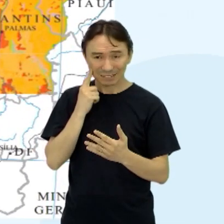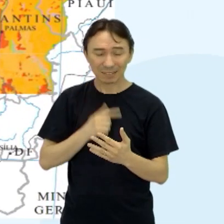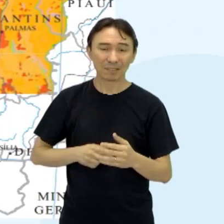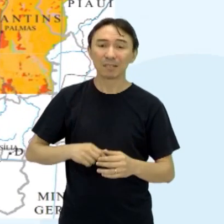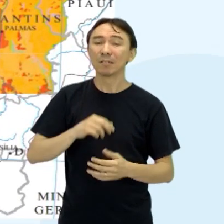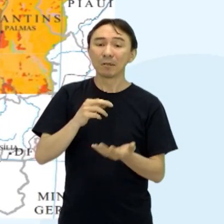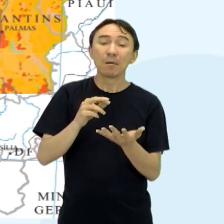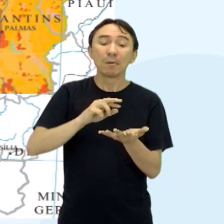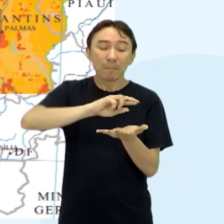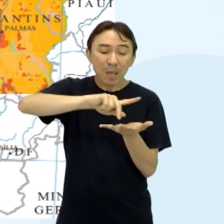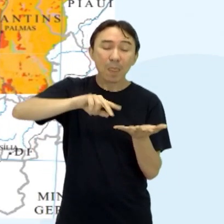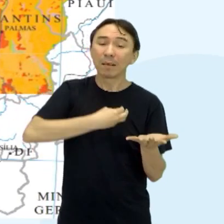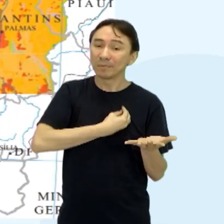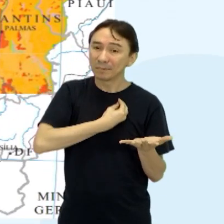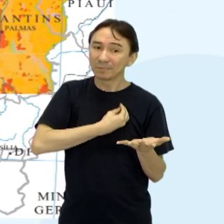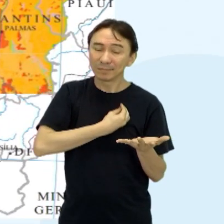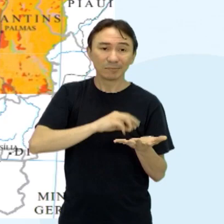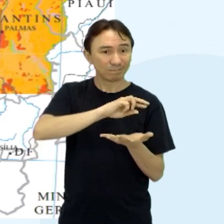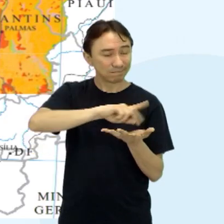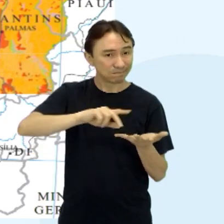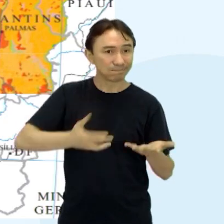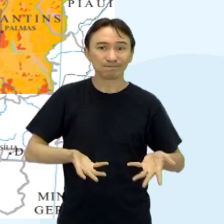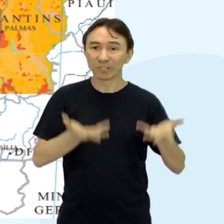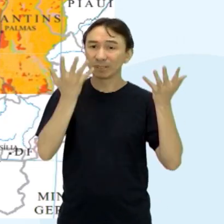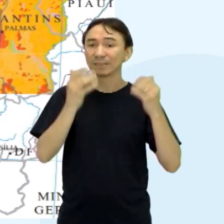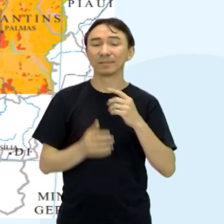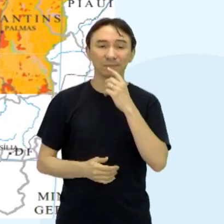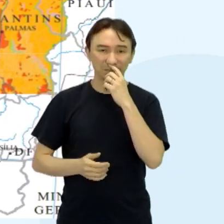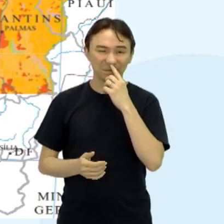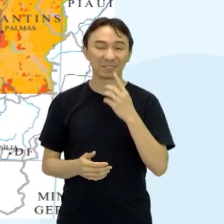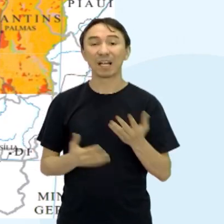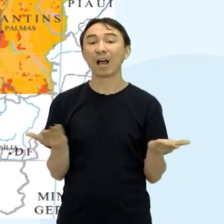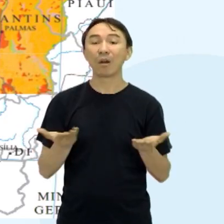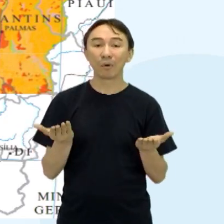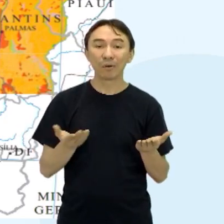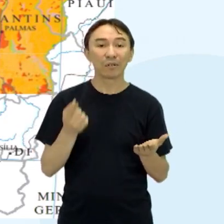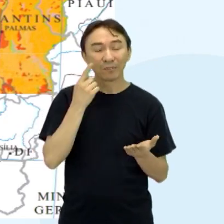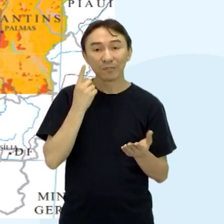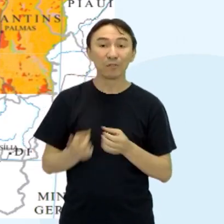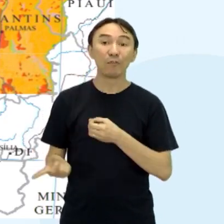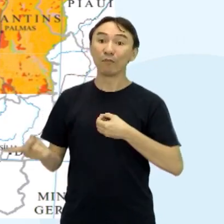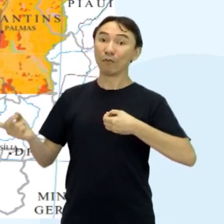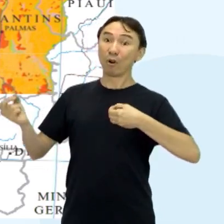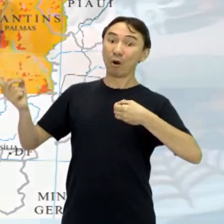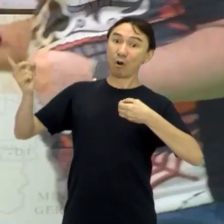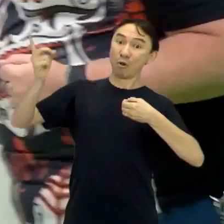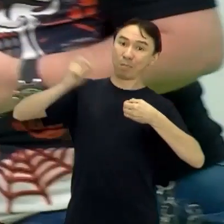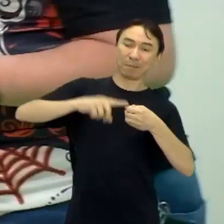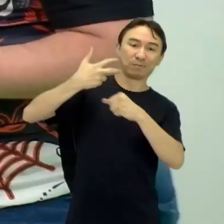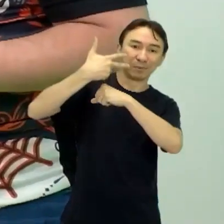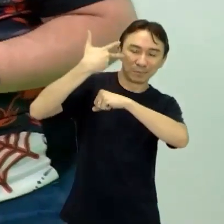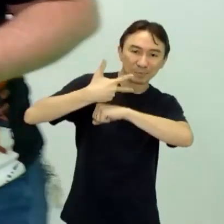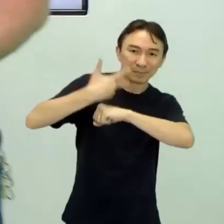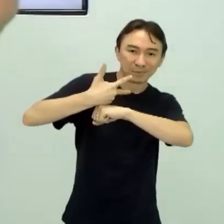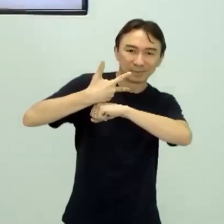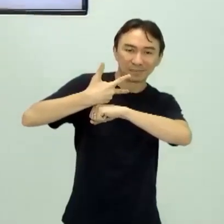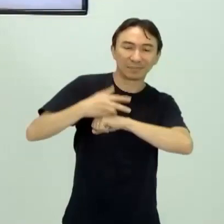vamos continuar vendo aí os objetivos do SNUC. Então, vamos me teletransportar para o auditório lá de novo, no estúdio, e nós vamos ver